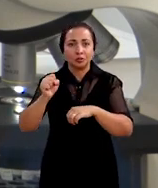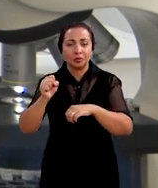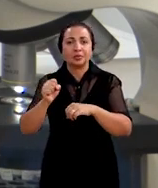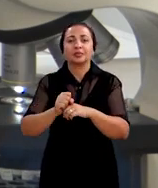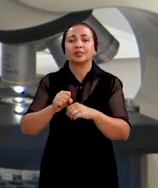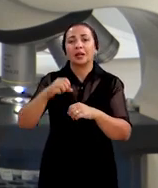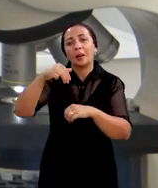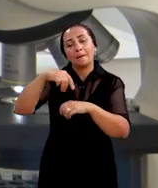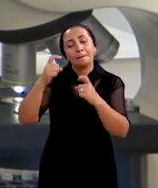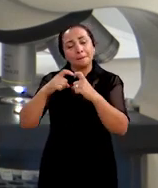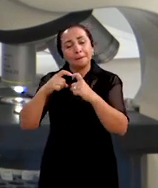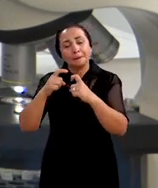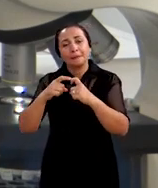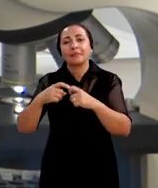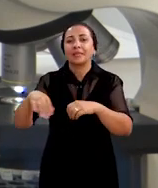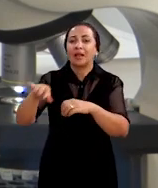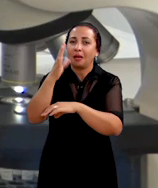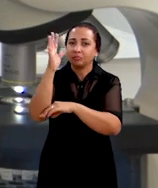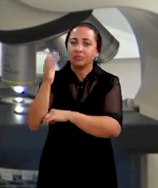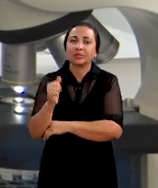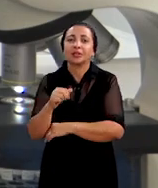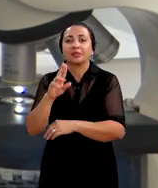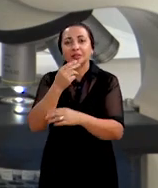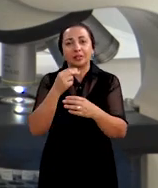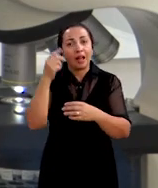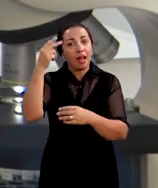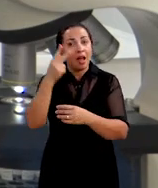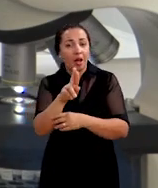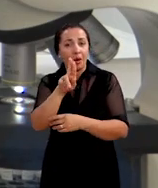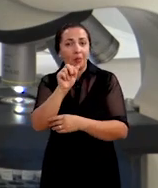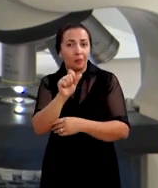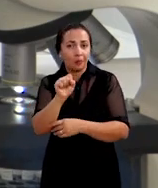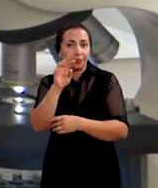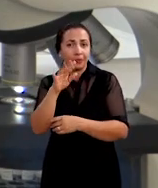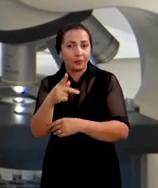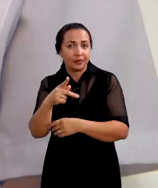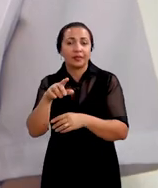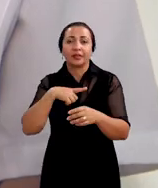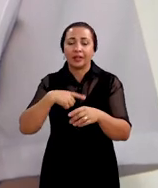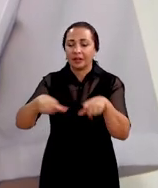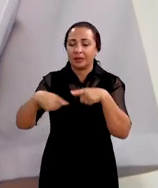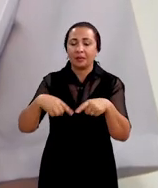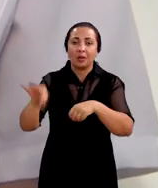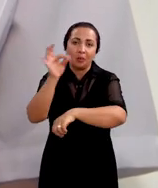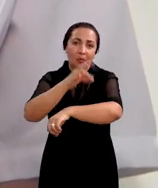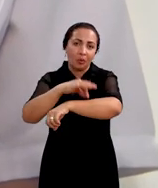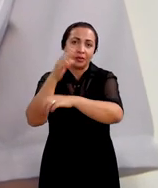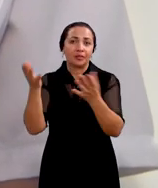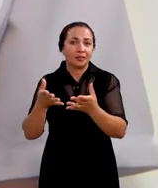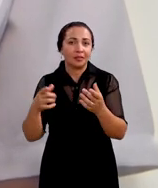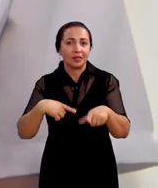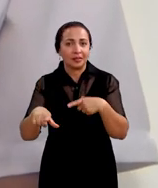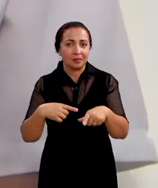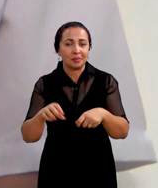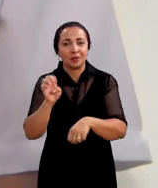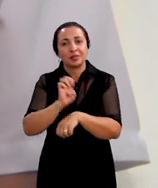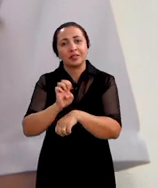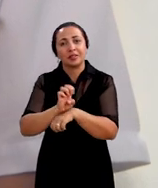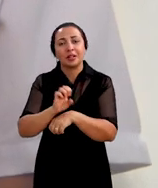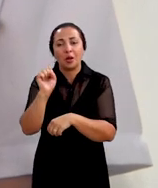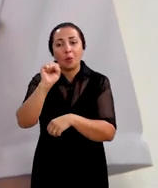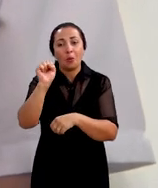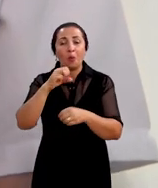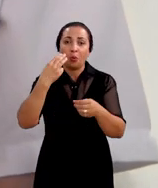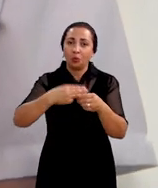de pós-graduação de medicina tropical da USP, eu venho trabalhando com mosquitos. Atualmente, eu estou trabalhando aqui